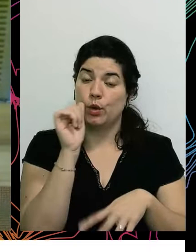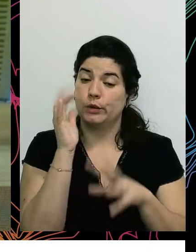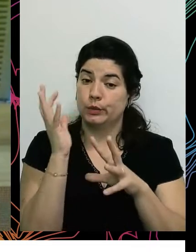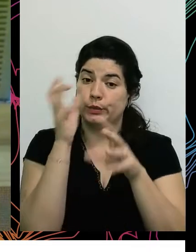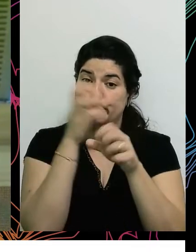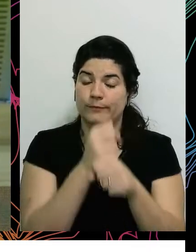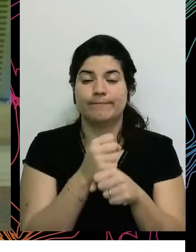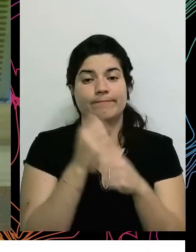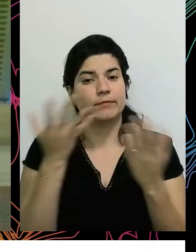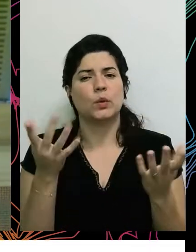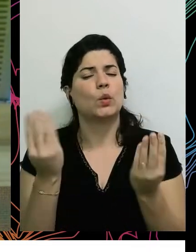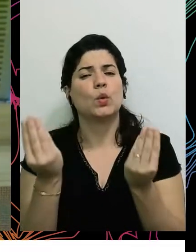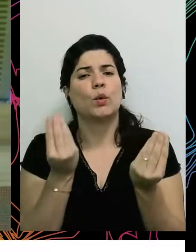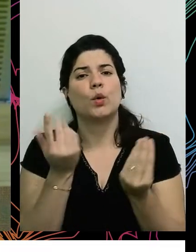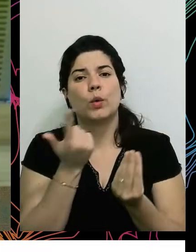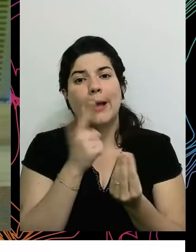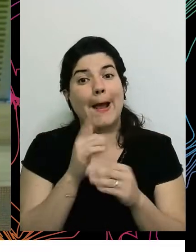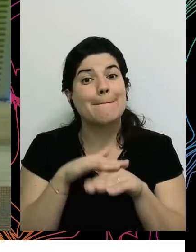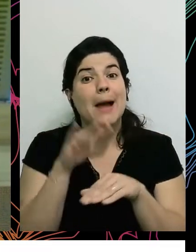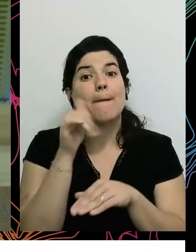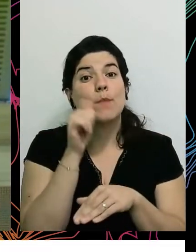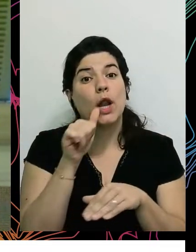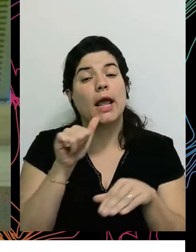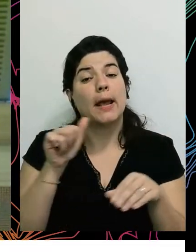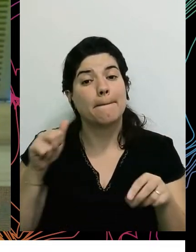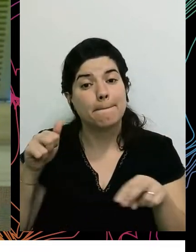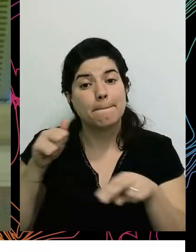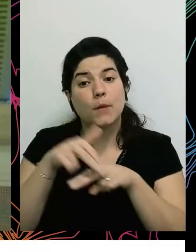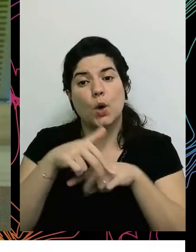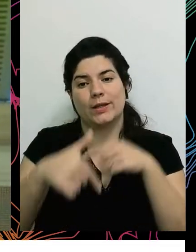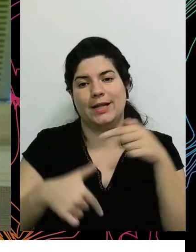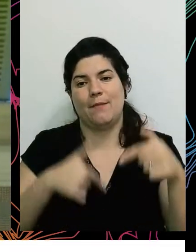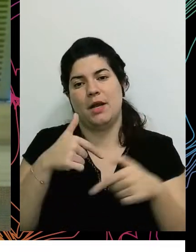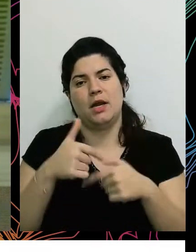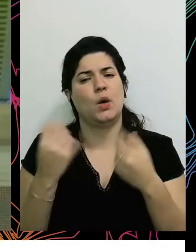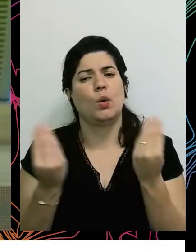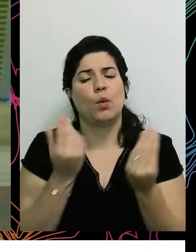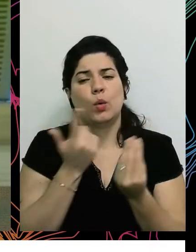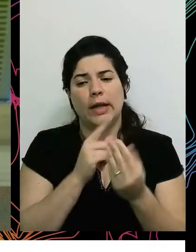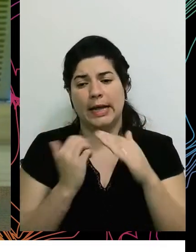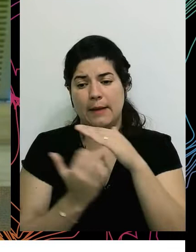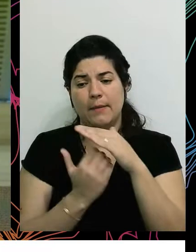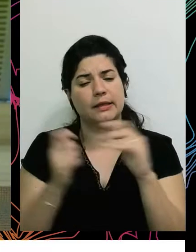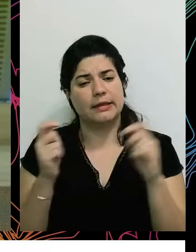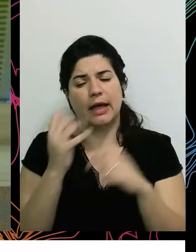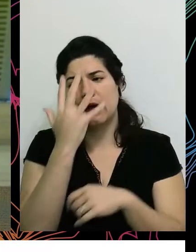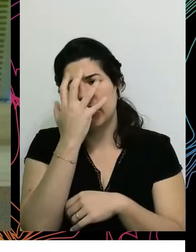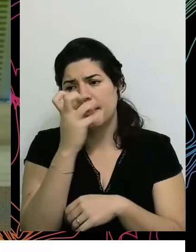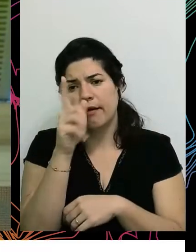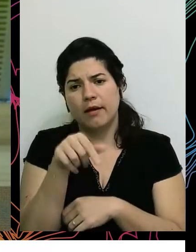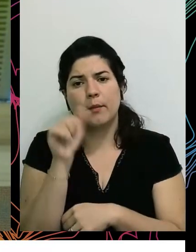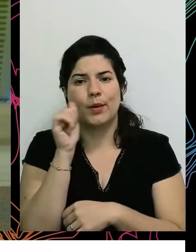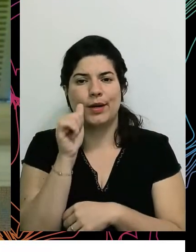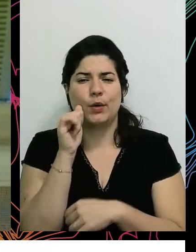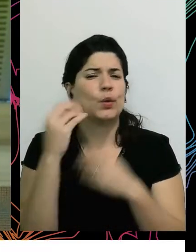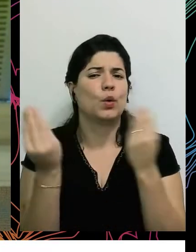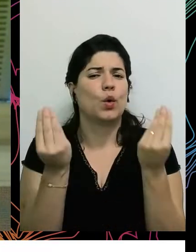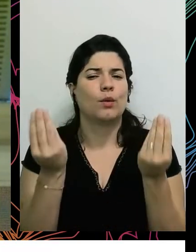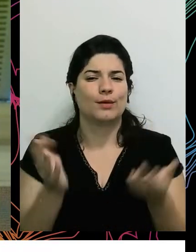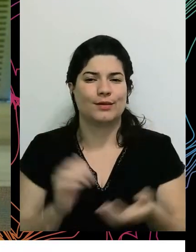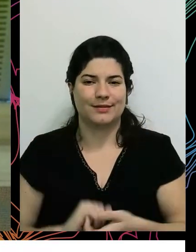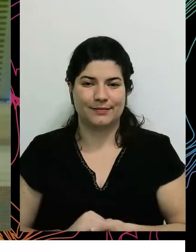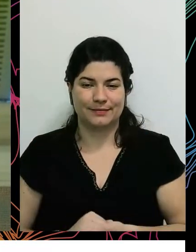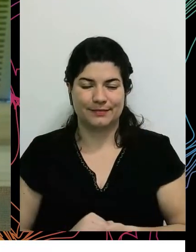é como conseguimos mais mulheres, como tornamos a nossa empresa mais atraente para as mulheres. Então,